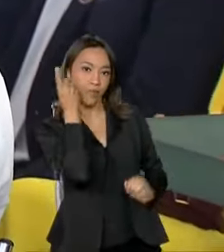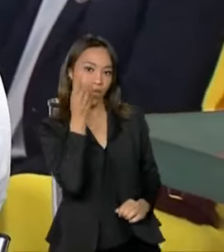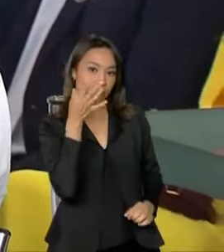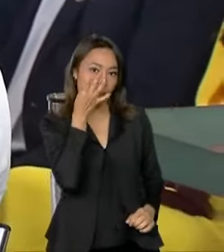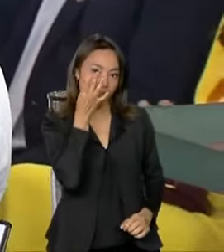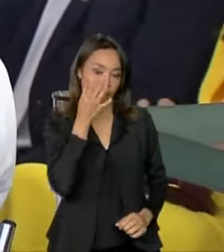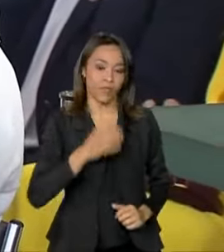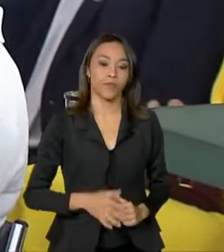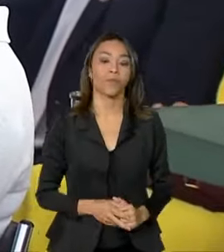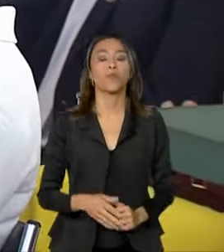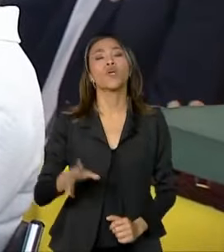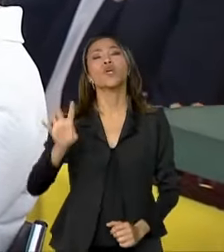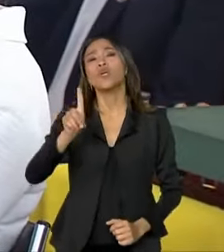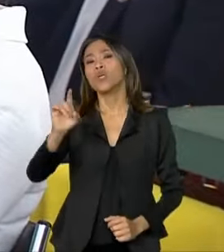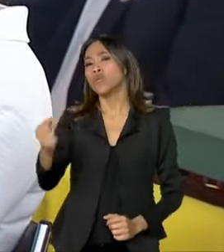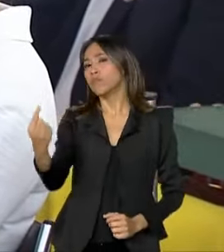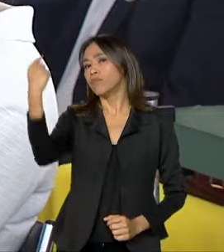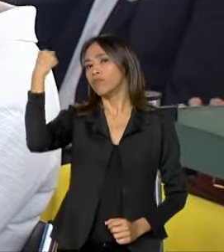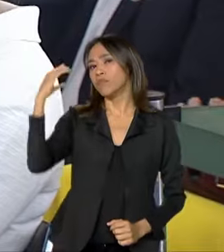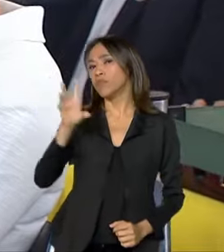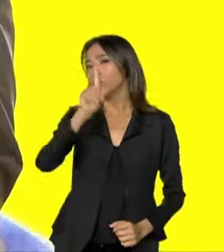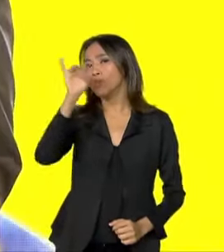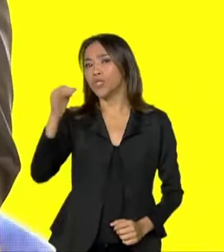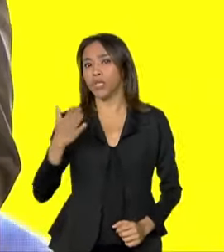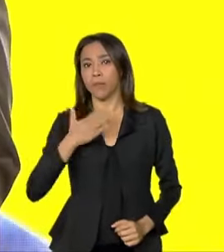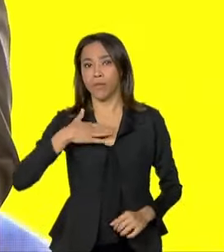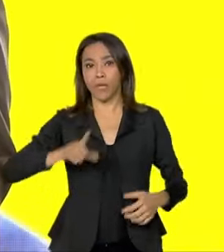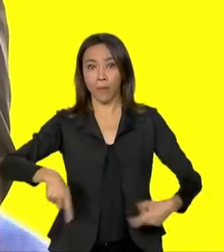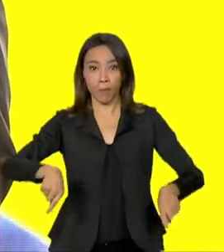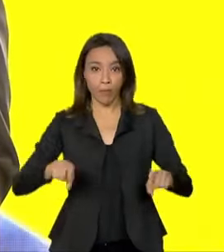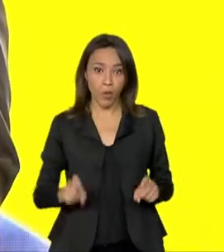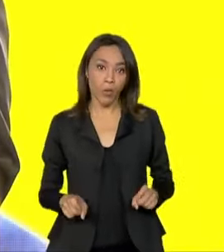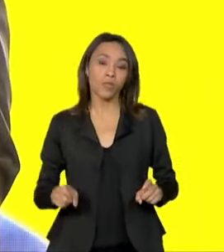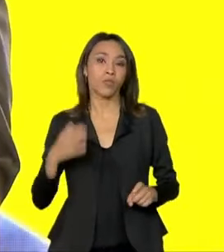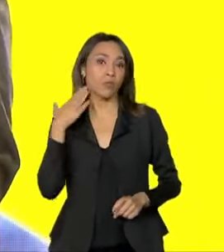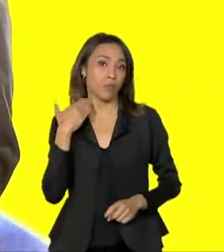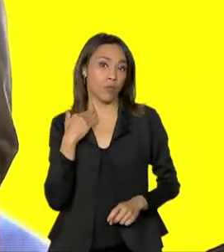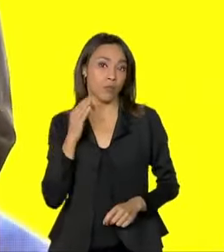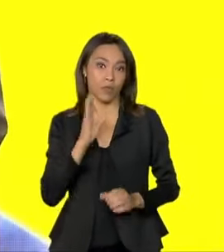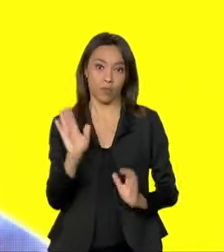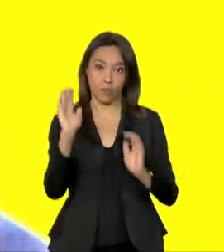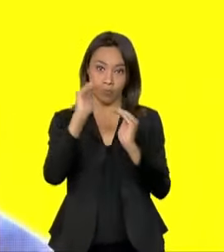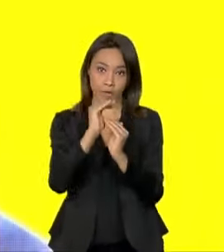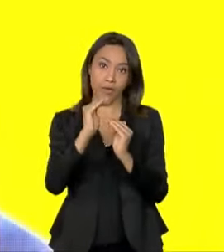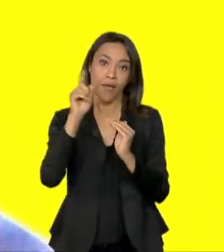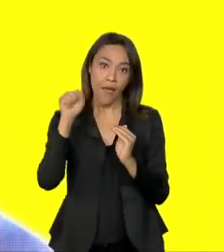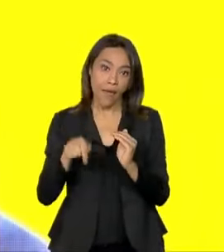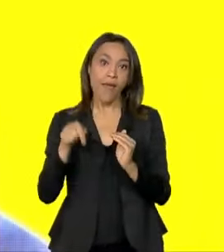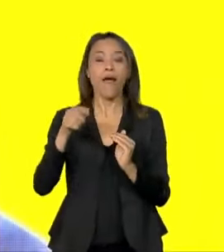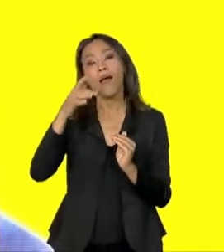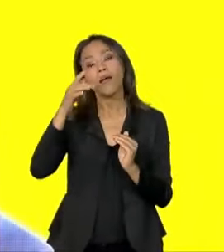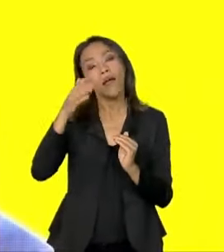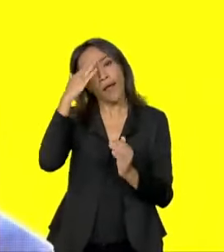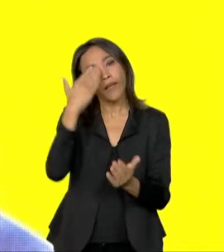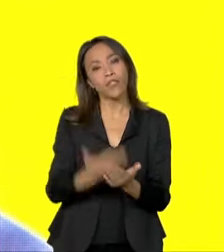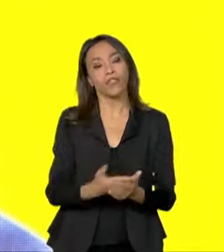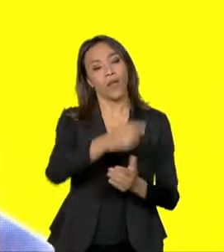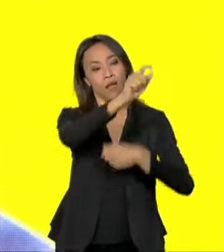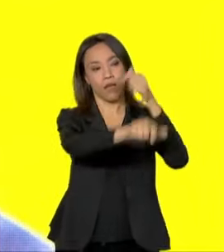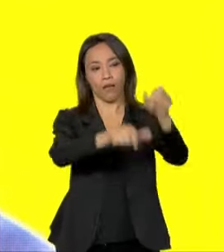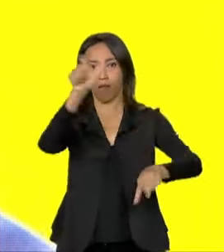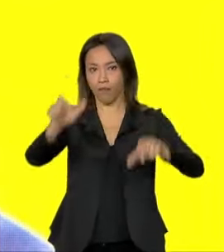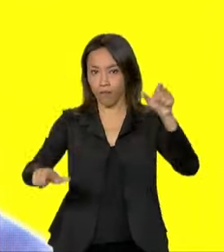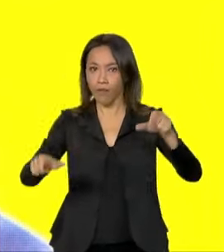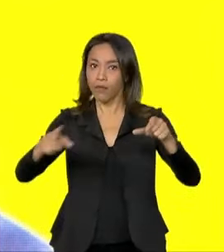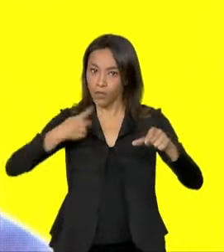eu falei que para o Banco do Brasil dar crédito é acreditar nas pessoas. E lá nós acreditamos nisso de verdade.